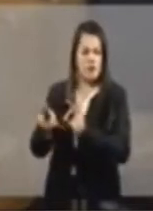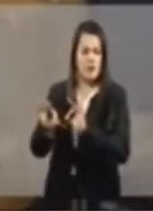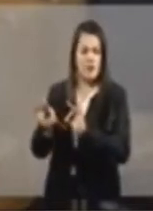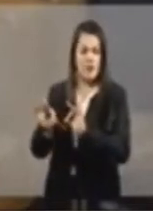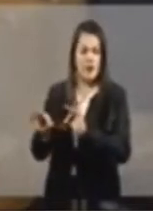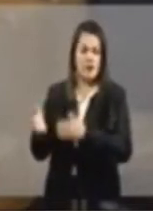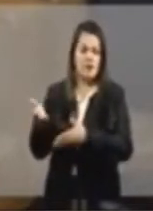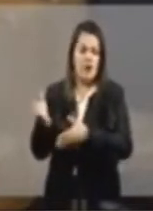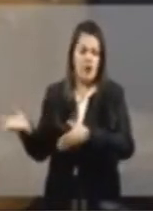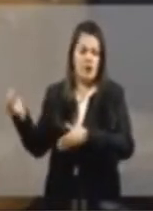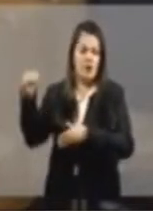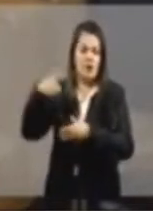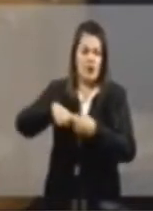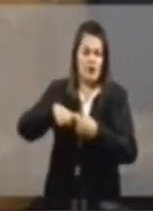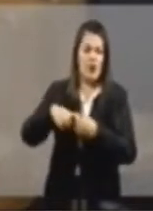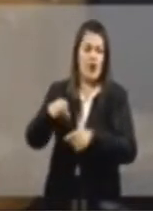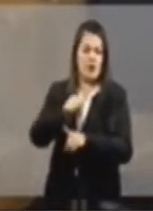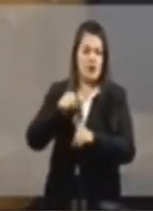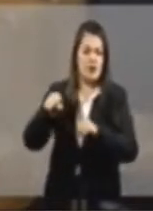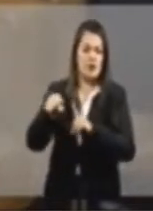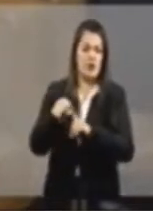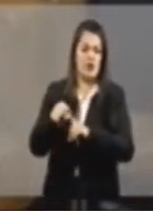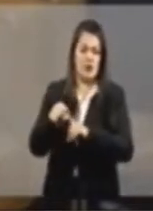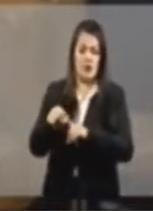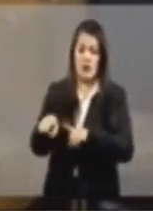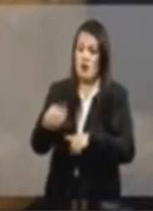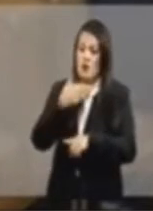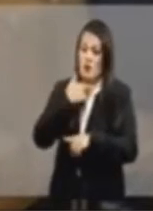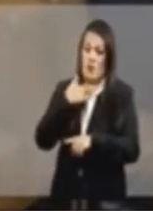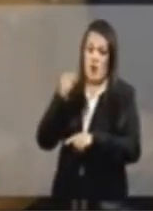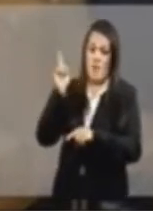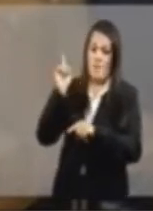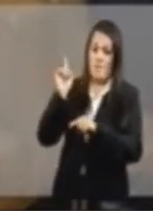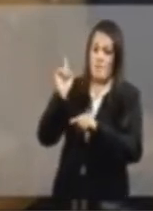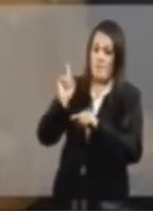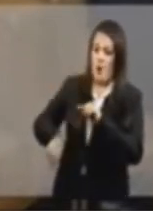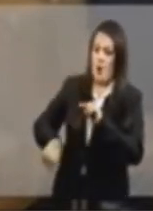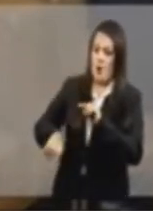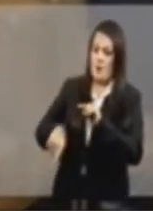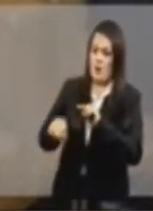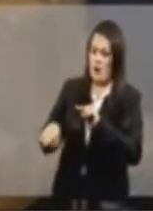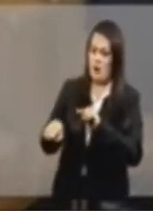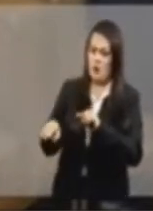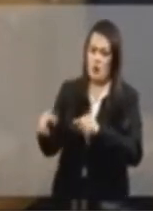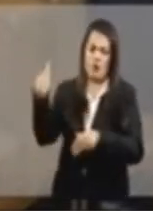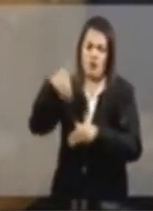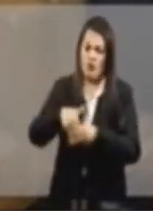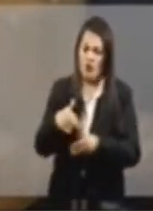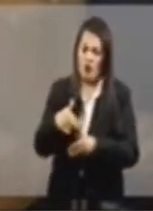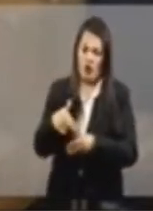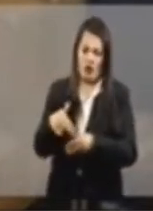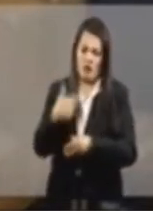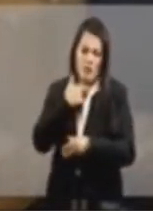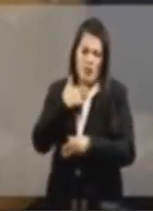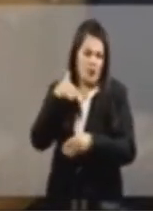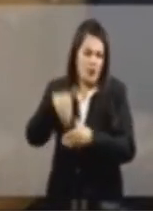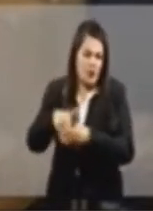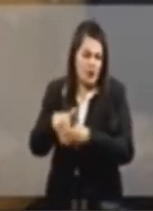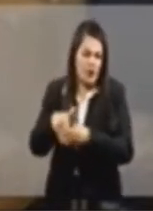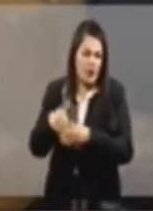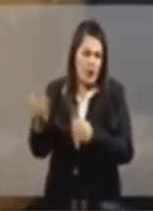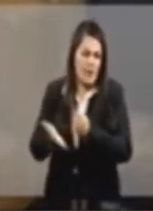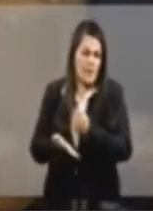laços sociais seja proibido de cumprir a obrigação base lá é essencial para